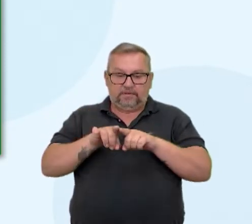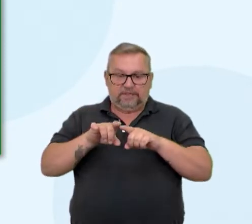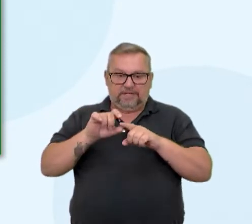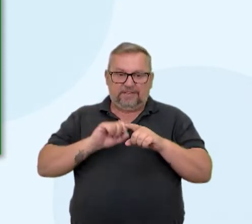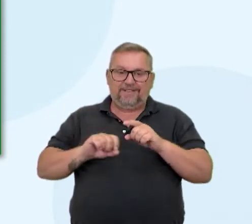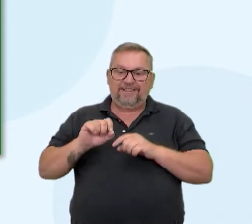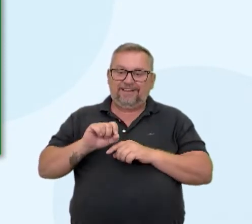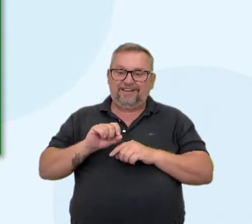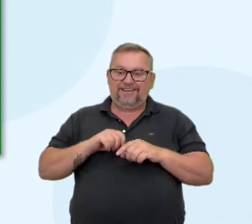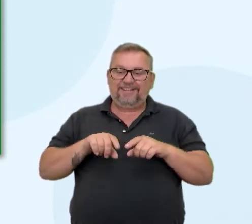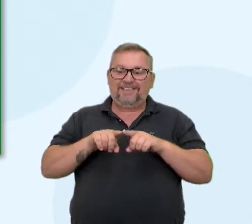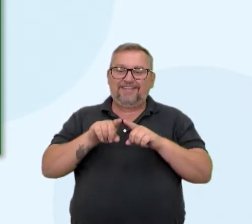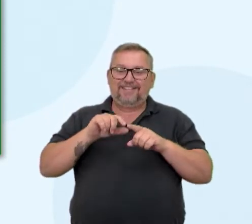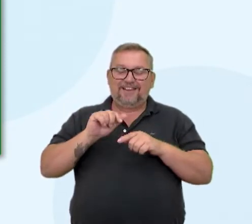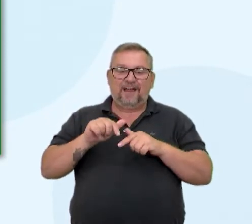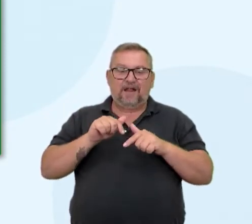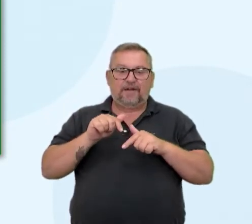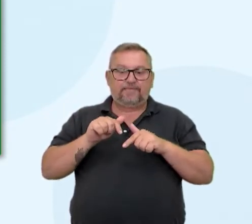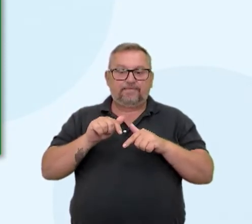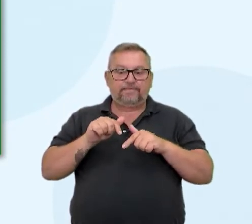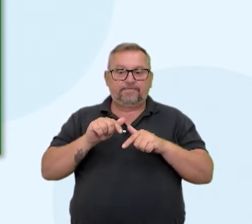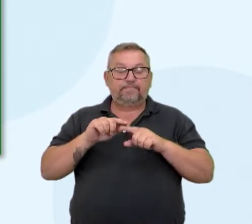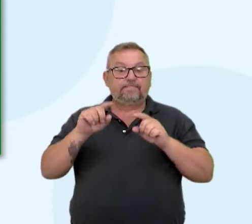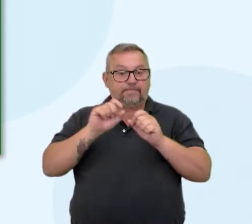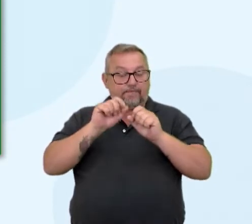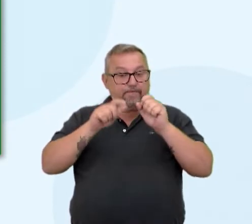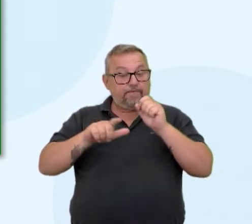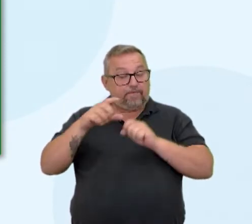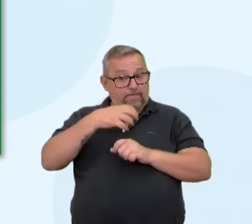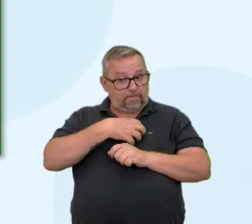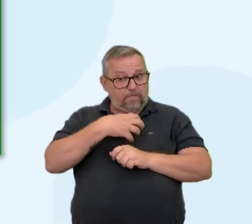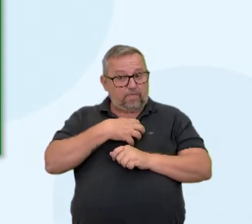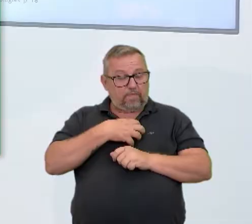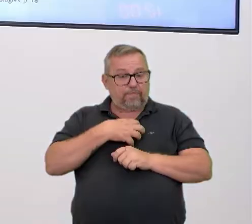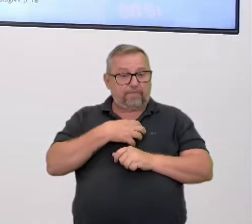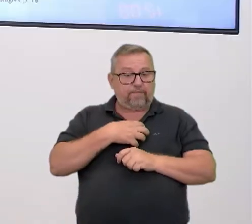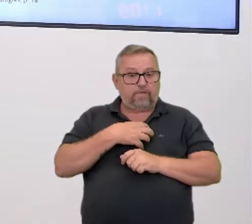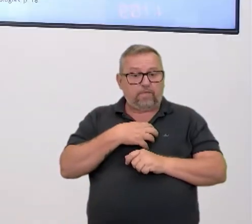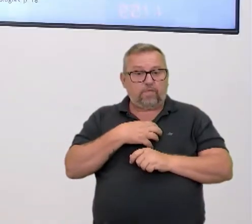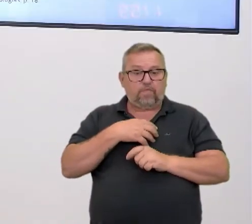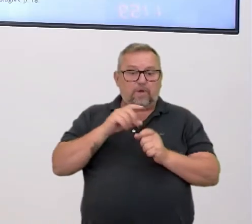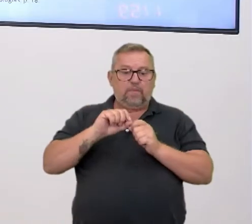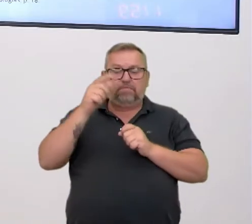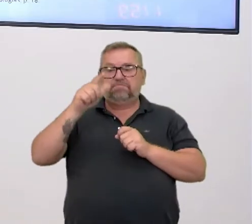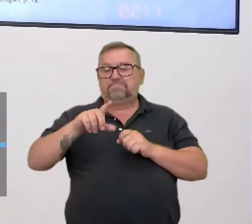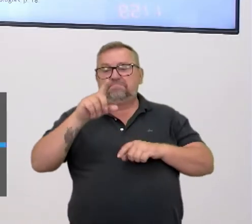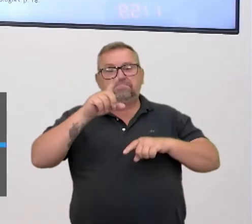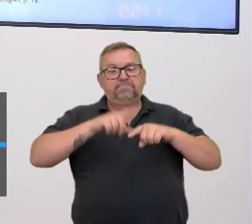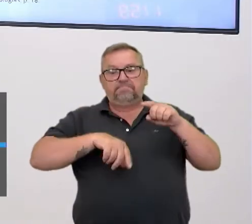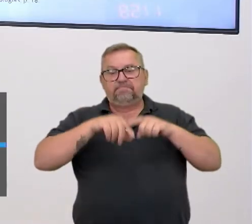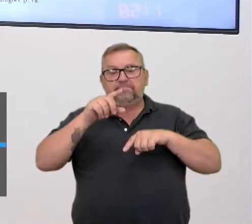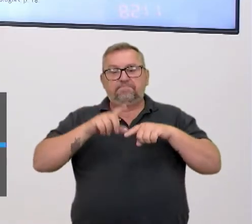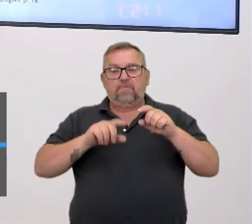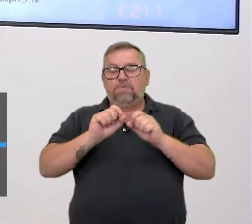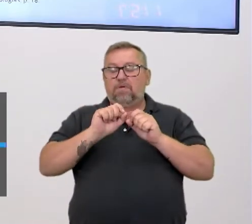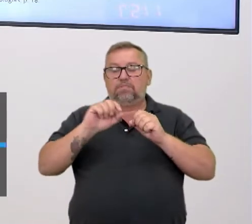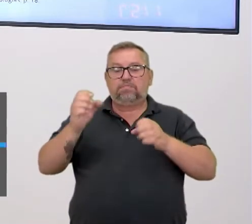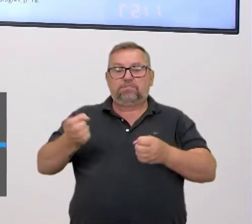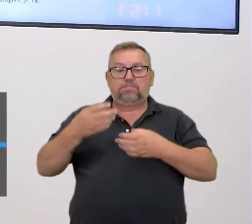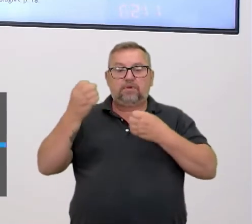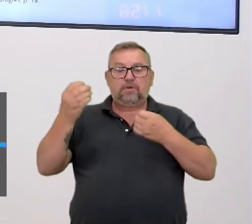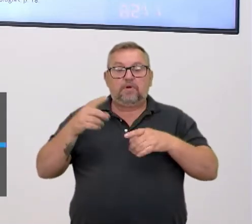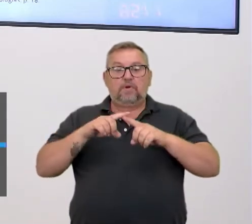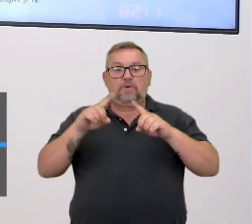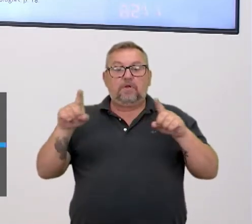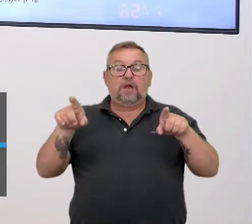para vocês trabalharem. Inclusive, pode fazer ele de outra forma, pode pegar um outro material, pode pegar essas informações aí,